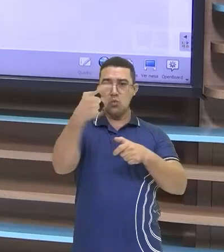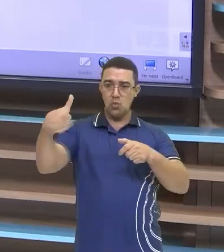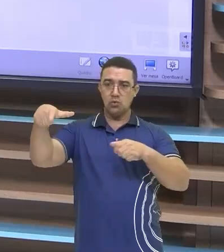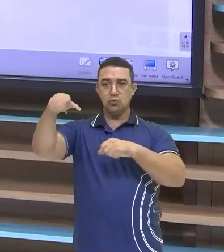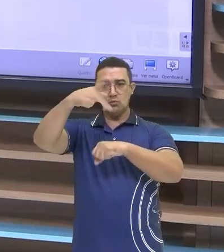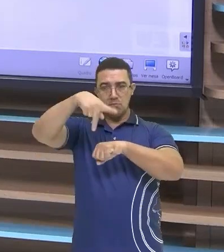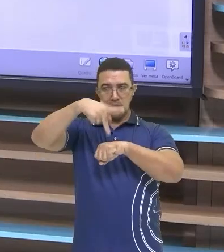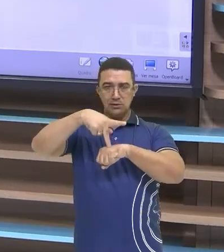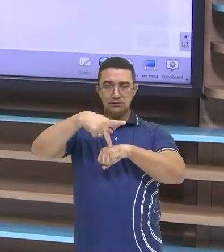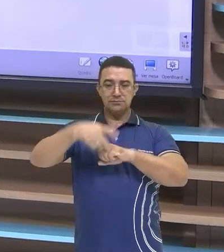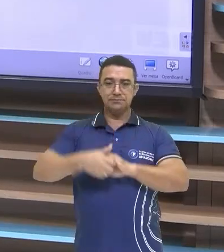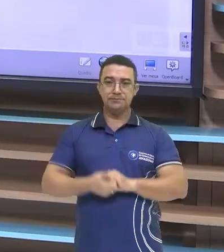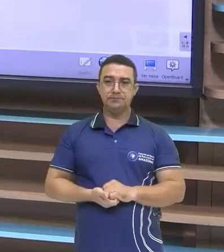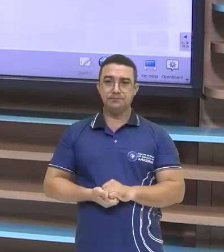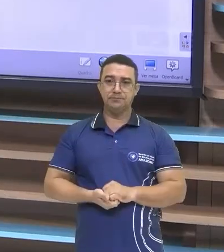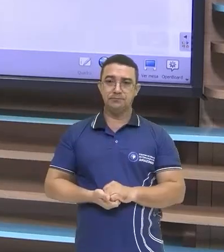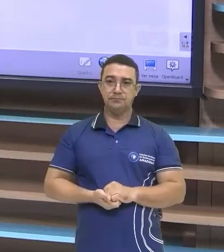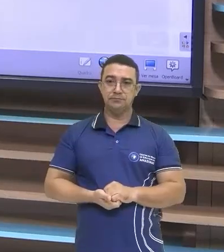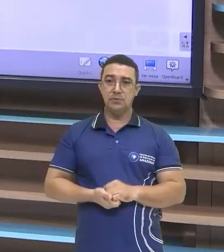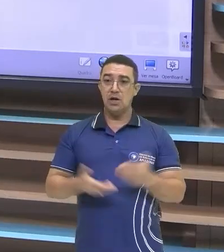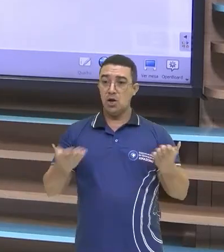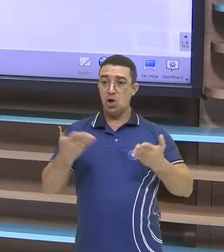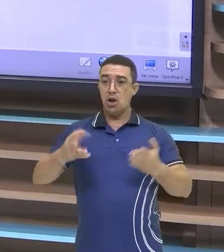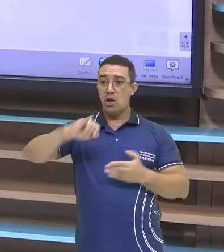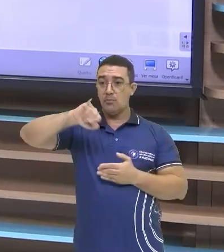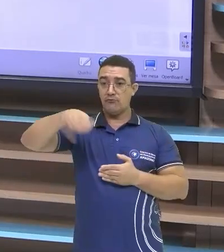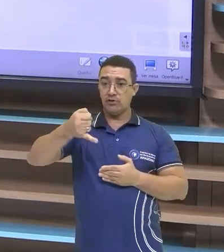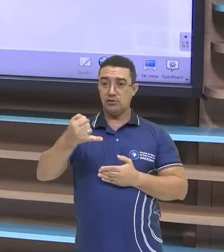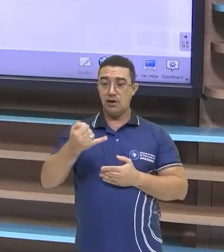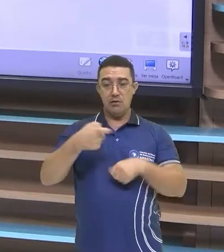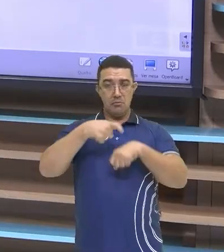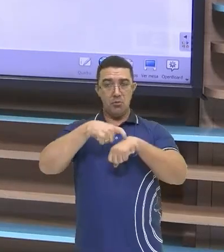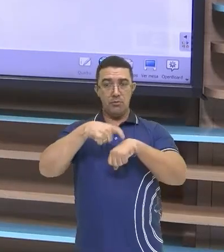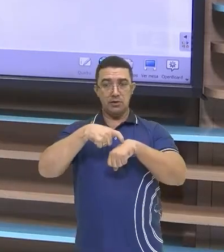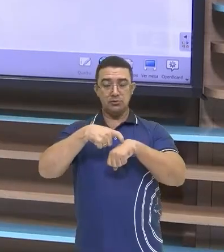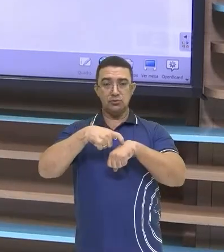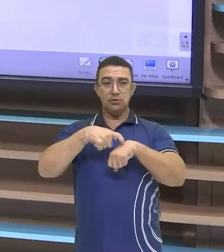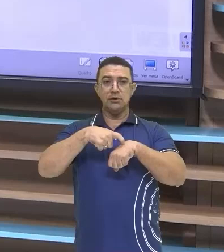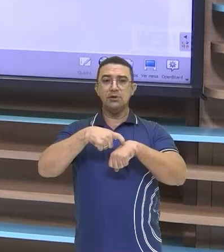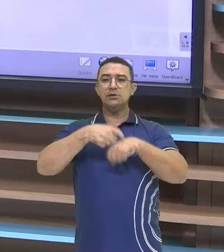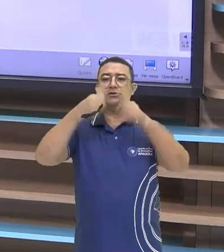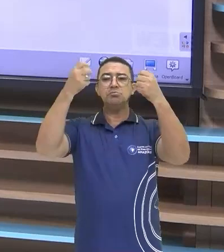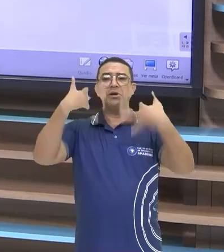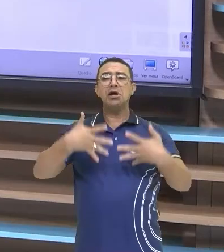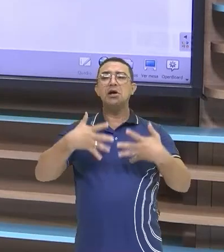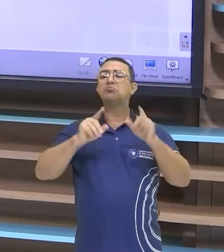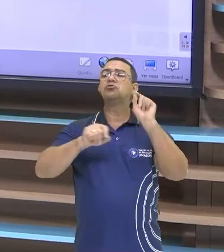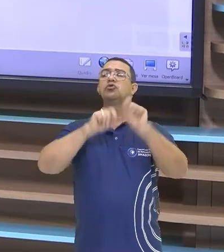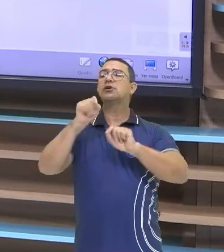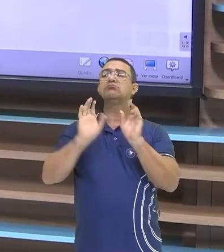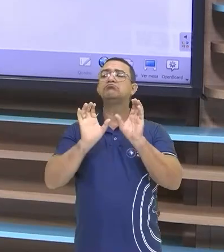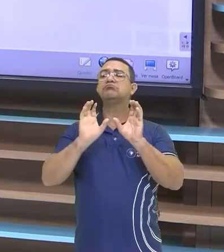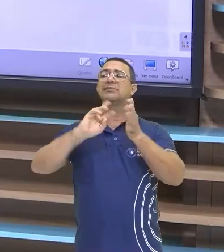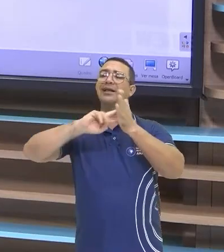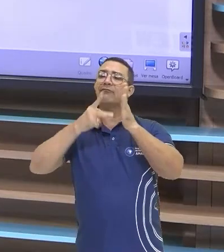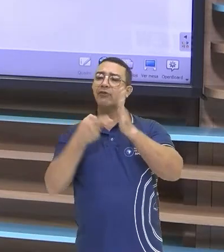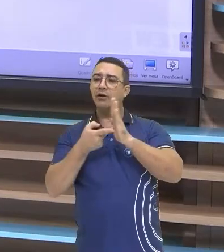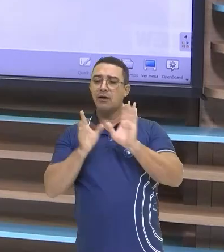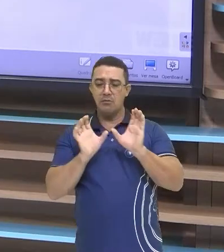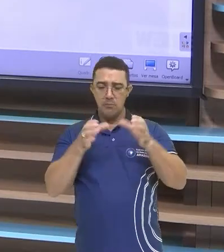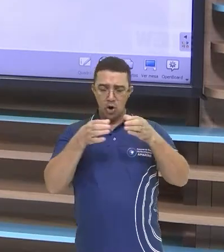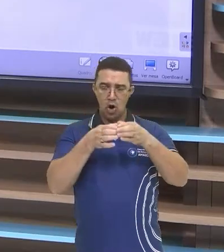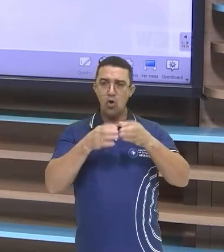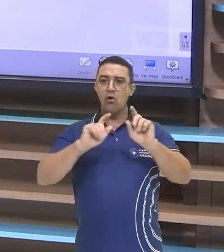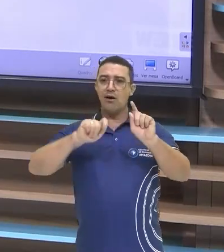eu vou tratar e vou aproveitar o momento e definir com vocês o que são, primeiramente, os blocos econômicos, e depois a